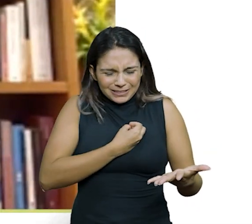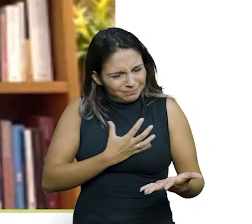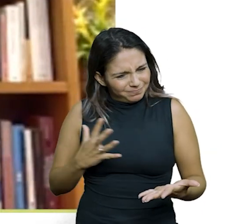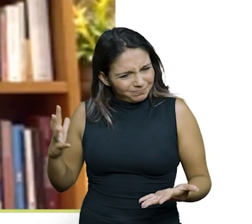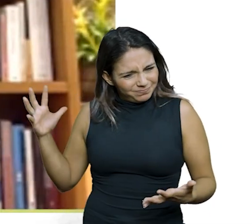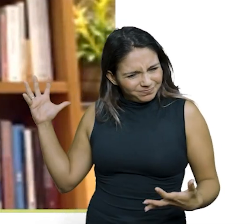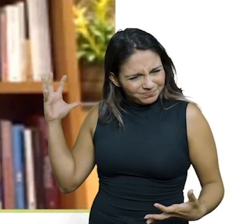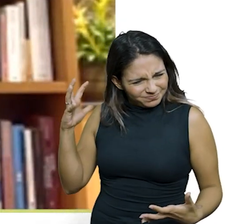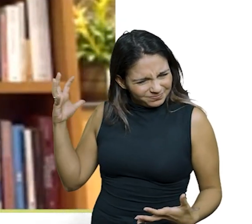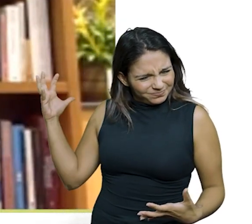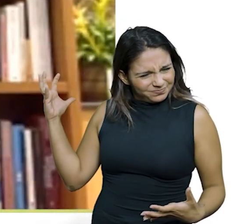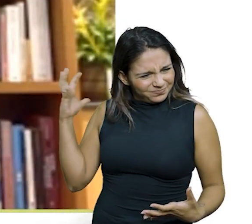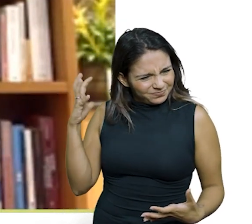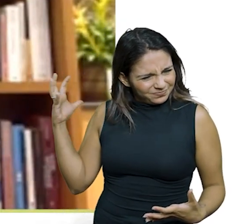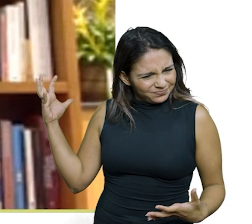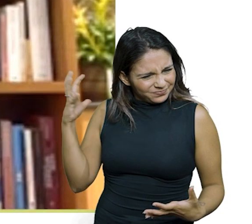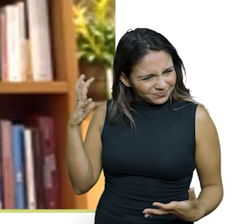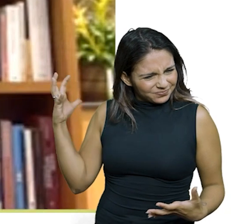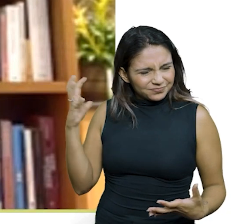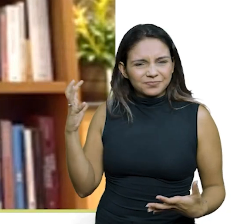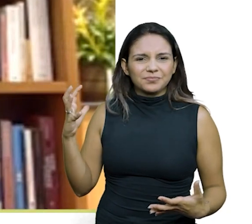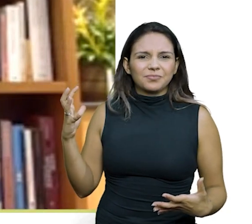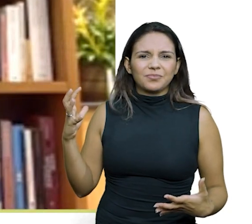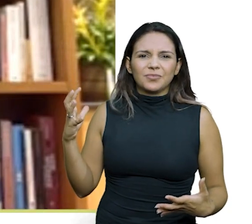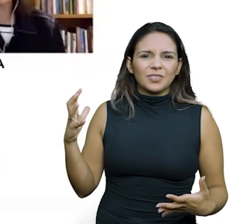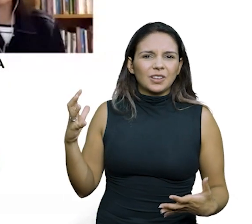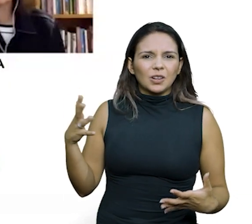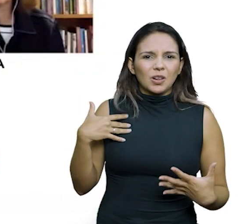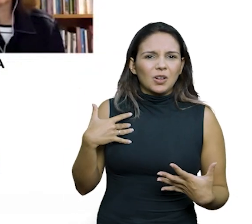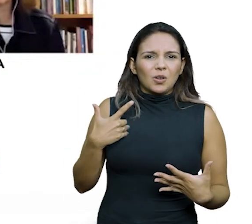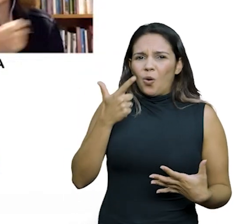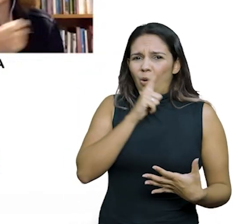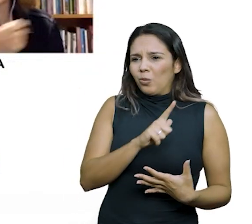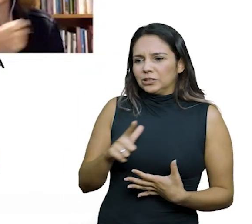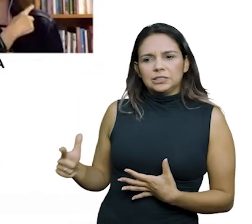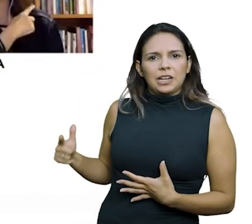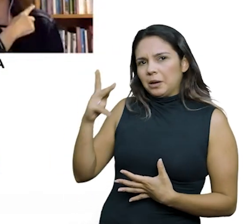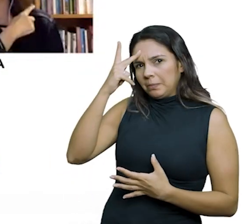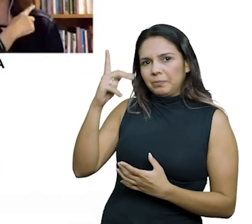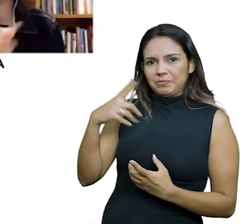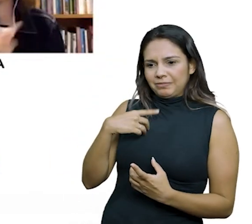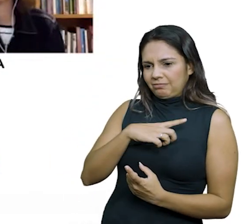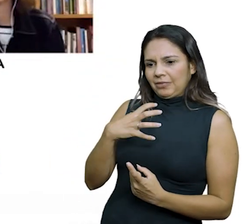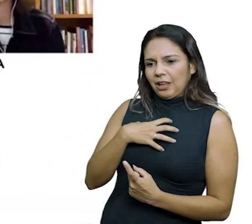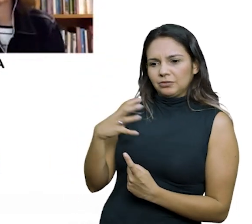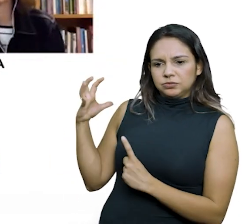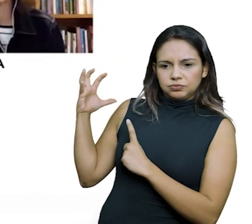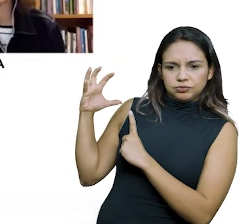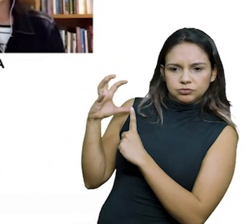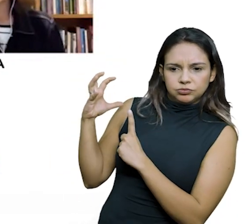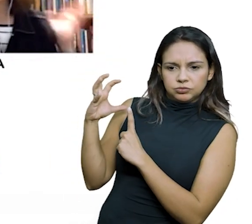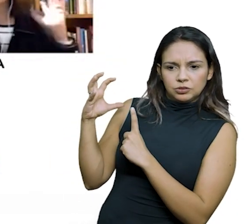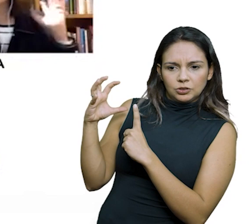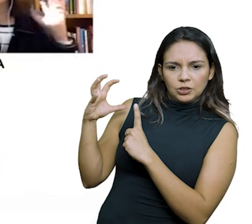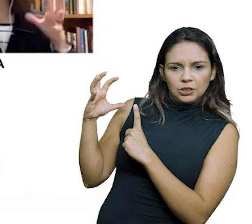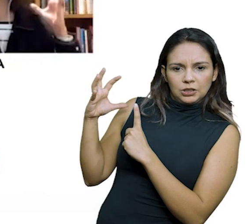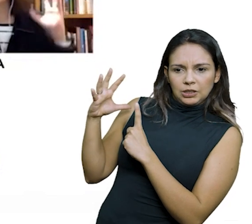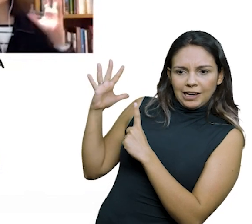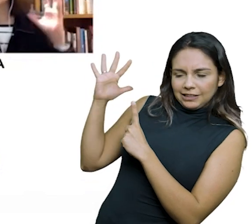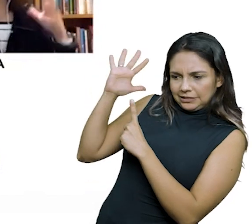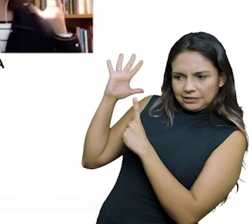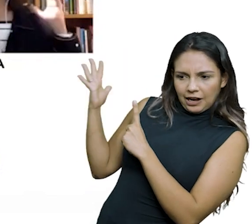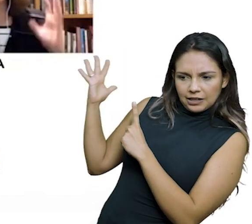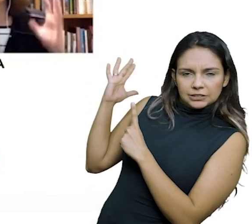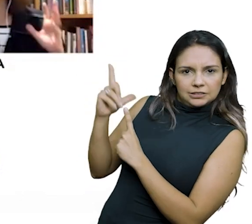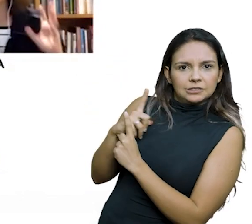presença misteriosa, extremamente desconfortável atrás da gente, sabe? É uma sombra, tem uma